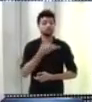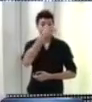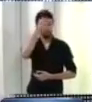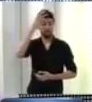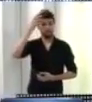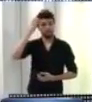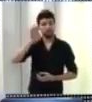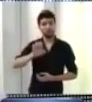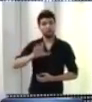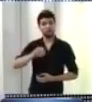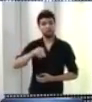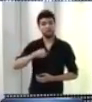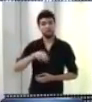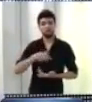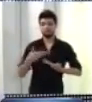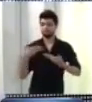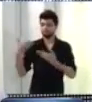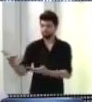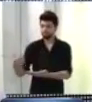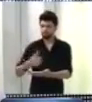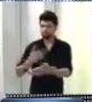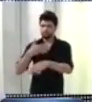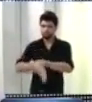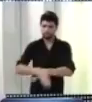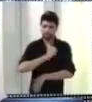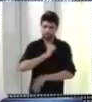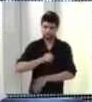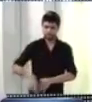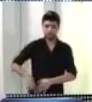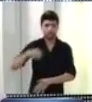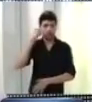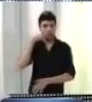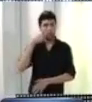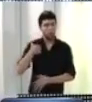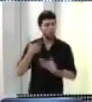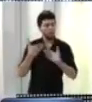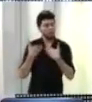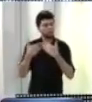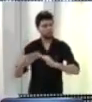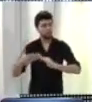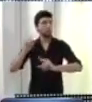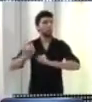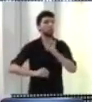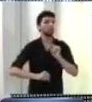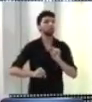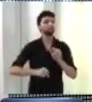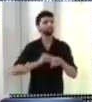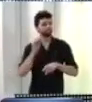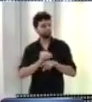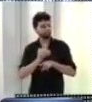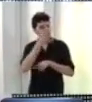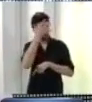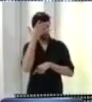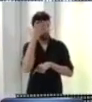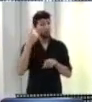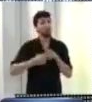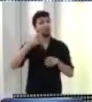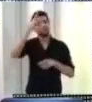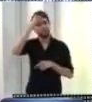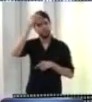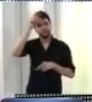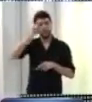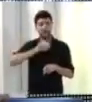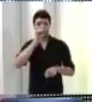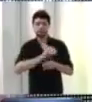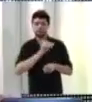prefeito Elmano me convidou para ser candidato a senador, ele me pediu: Amadeus, cuide de gente, porque ser prefeito é